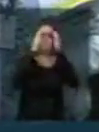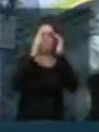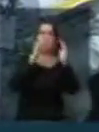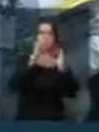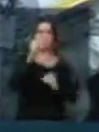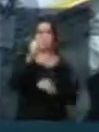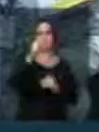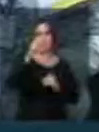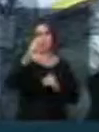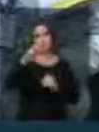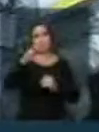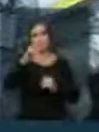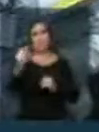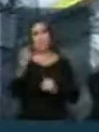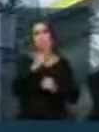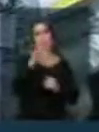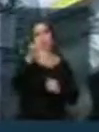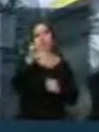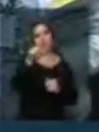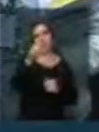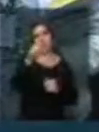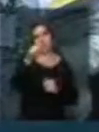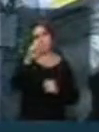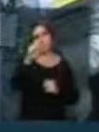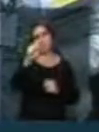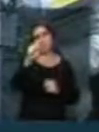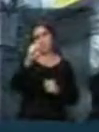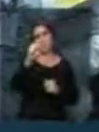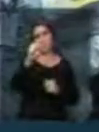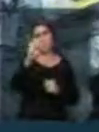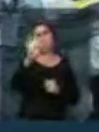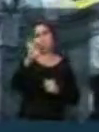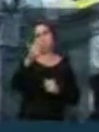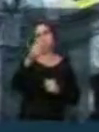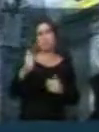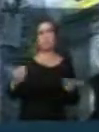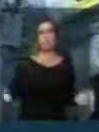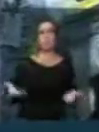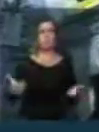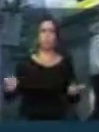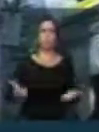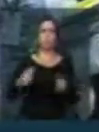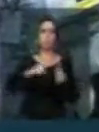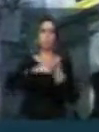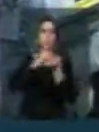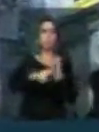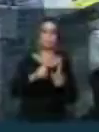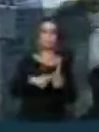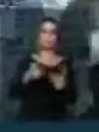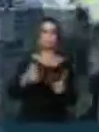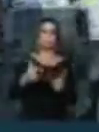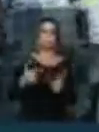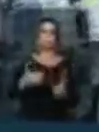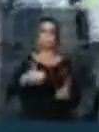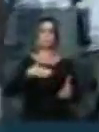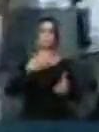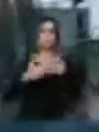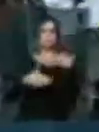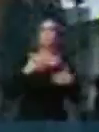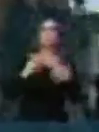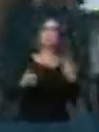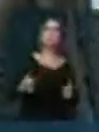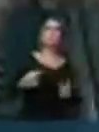assembleias legislativas. Para minha surpresa, hoje o item 2º da pauta da Comissão de Legislação